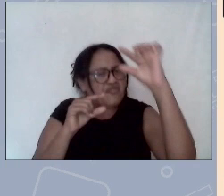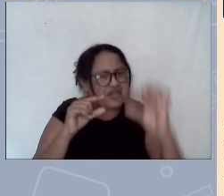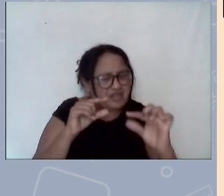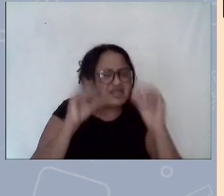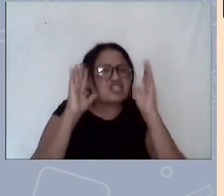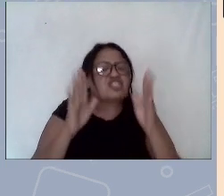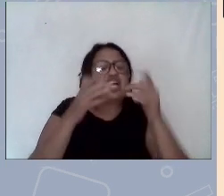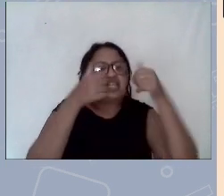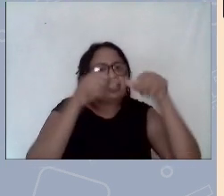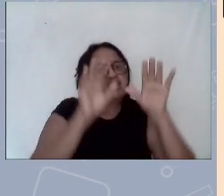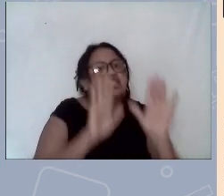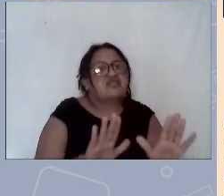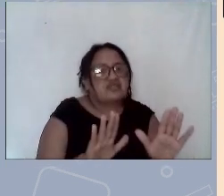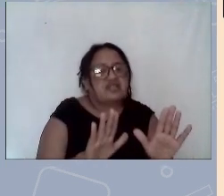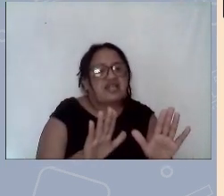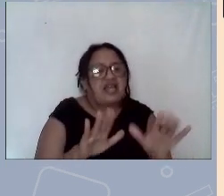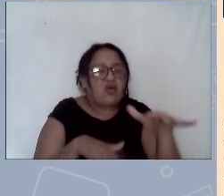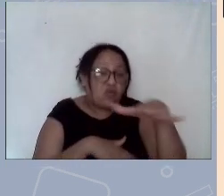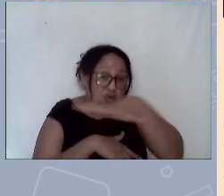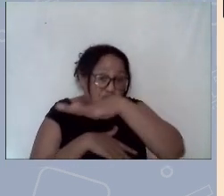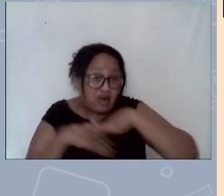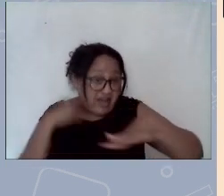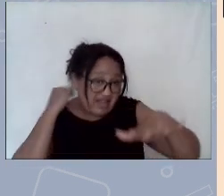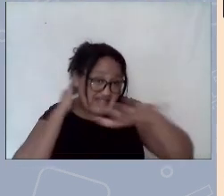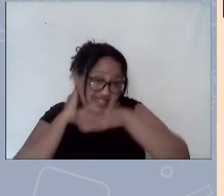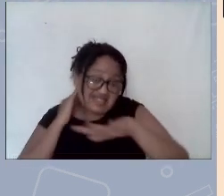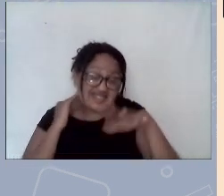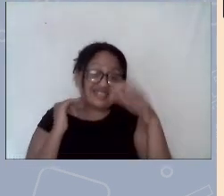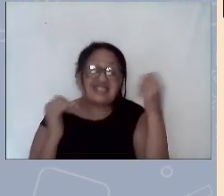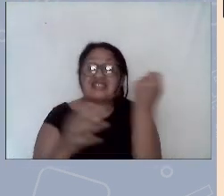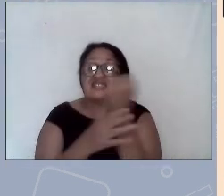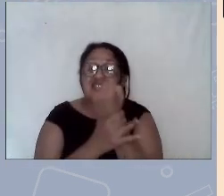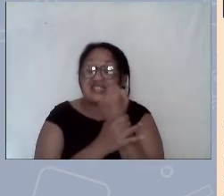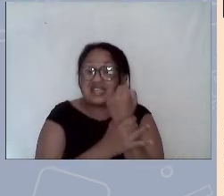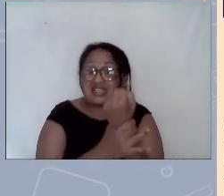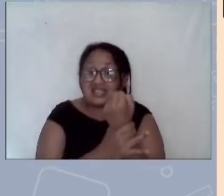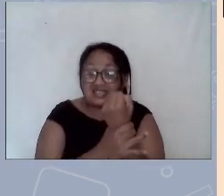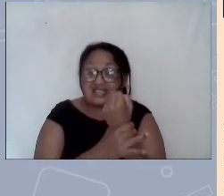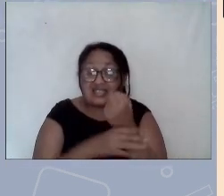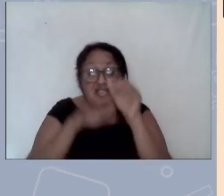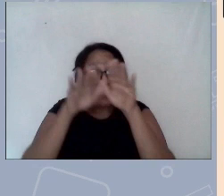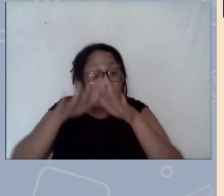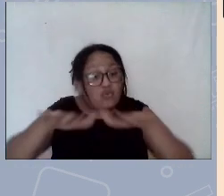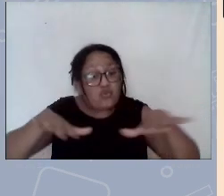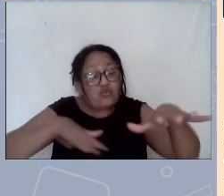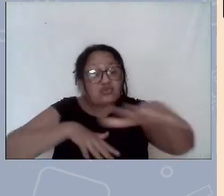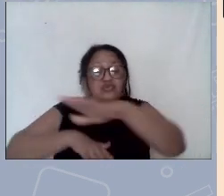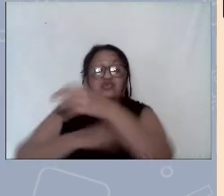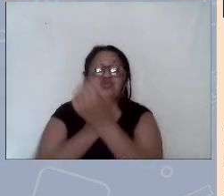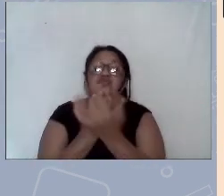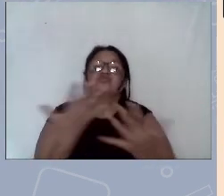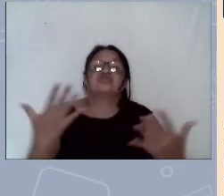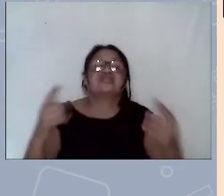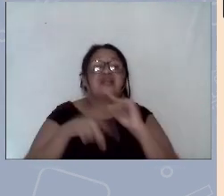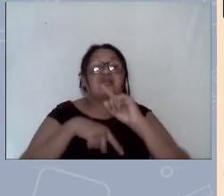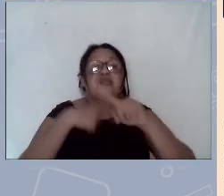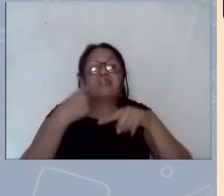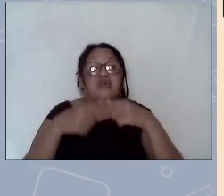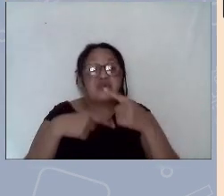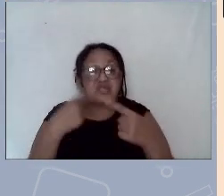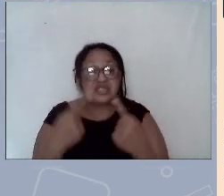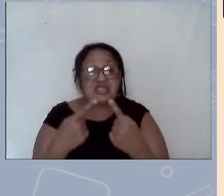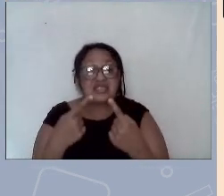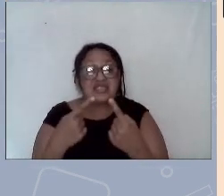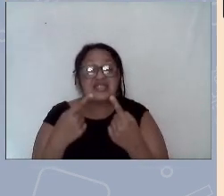então é uma área que se manteve na paisagem depois que ela foi erodida